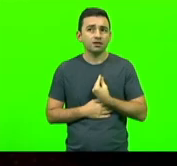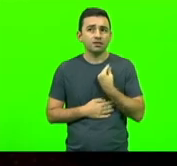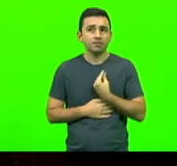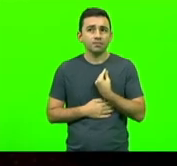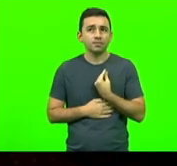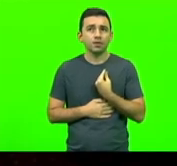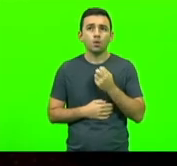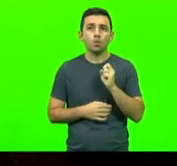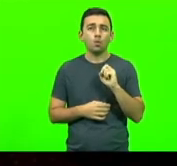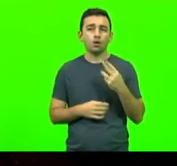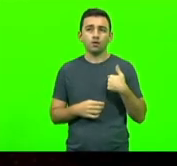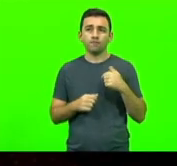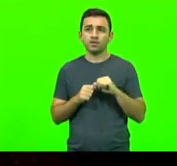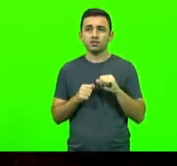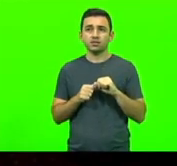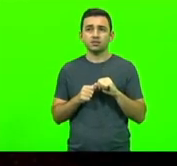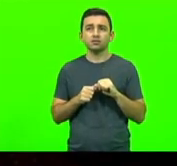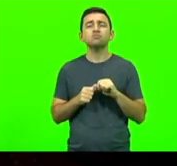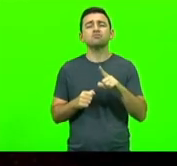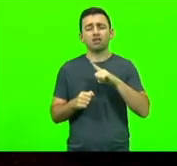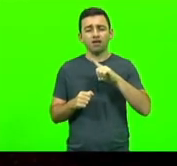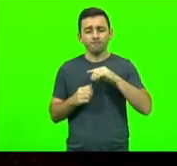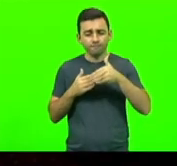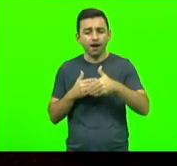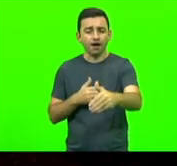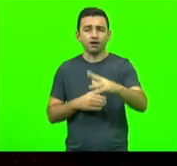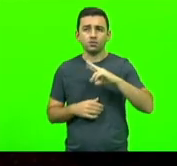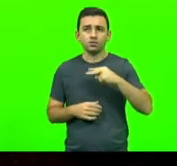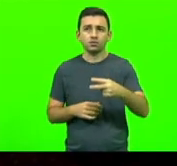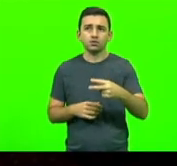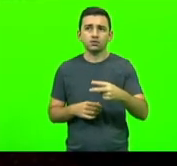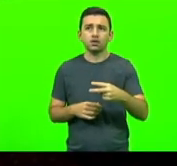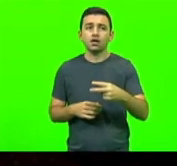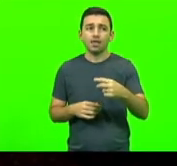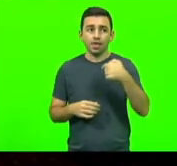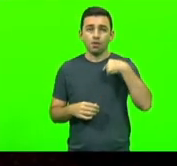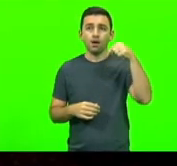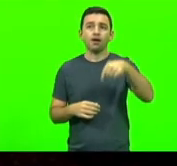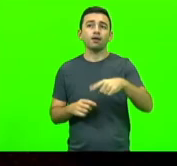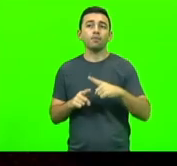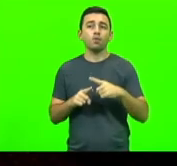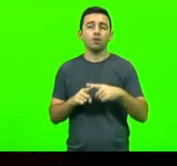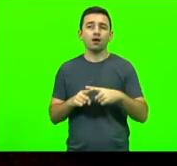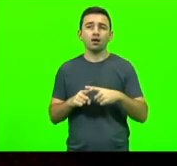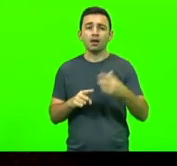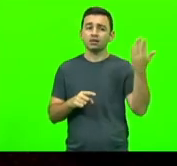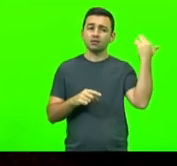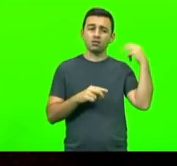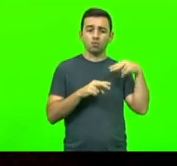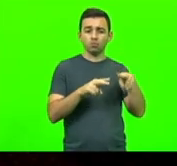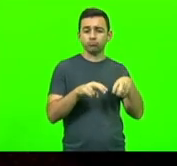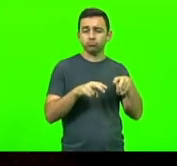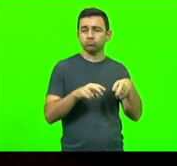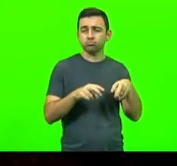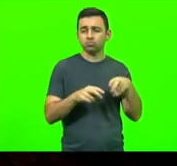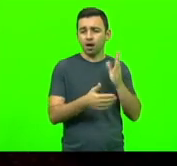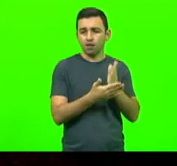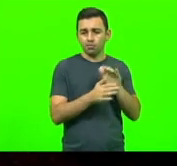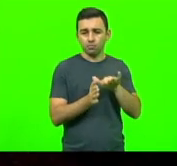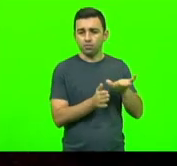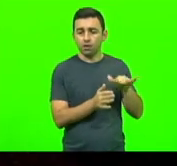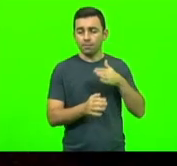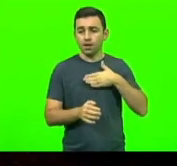ou fiz, ela tem consequências. Se eu estou aqui, é porque eu deixei de ser agrônomo. Tem consequência. Se